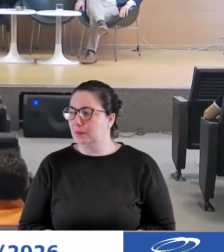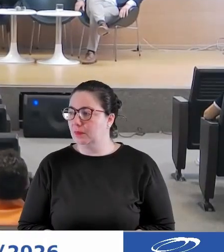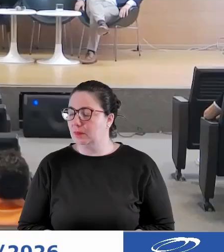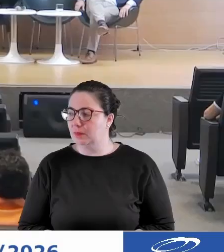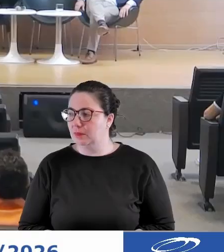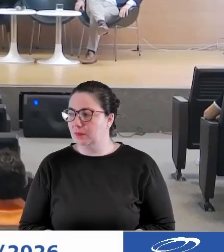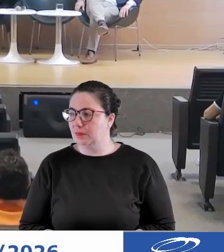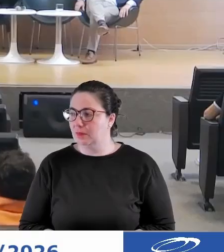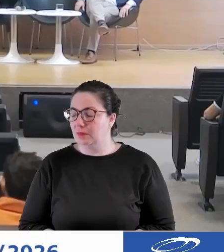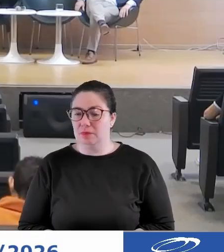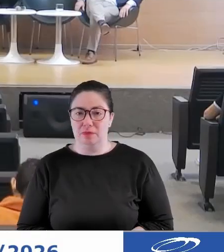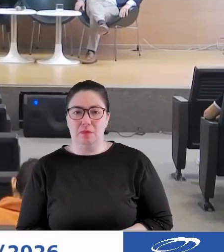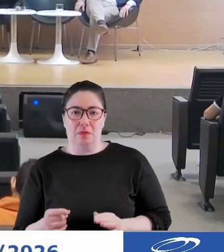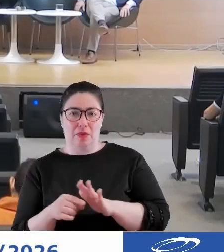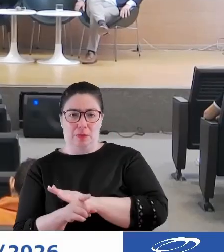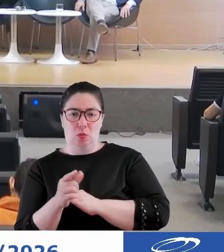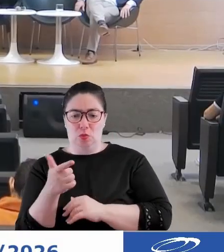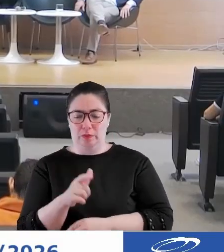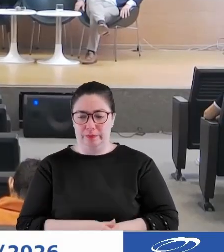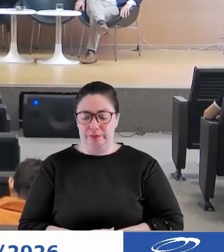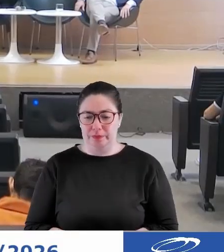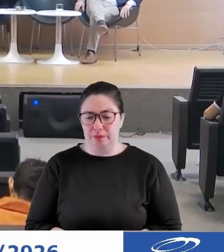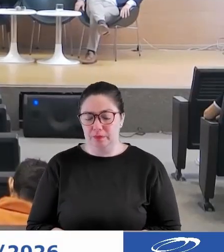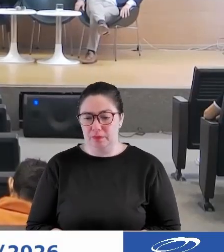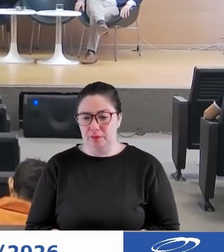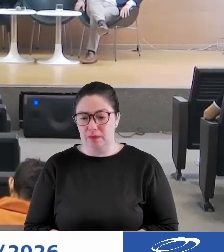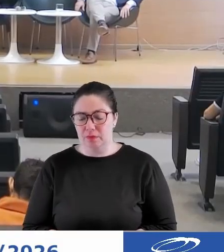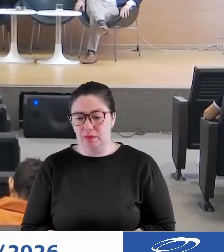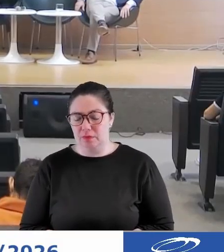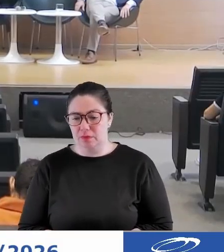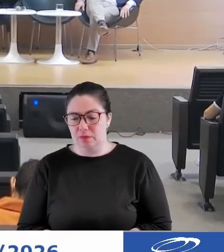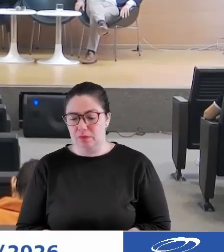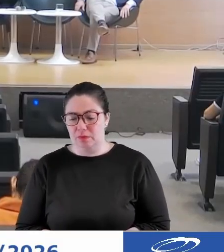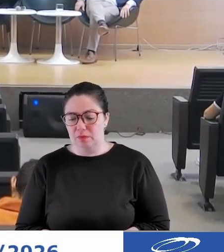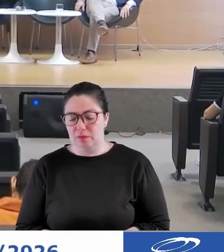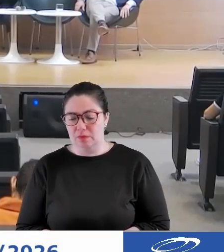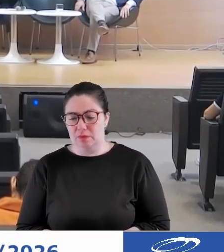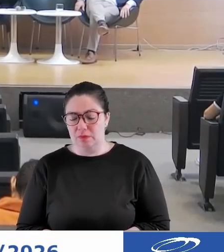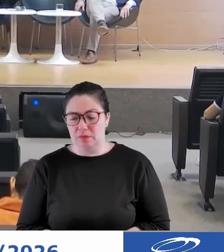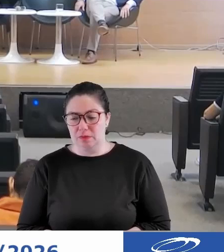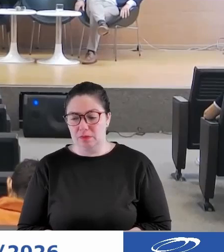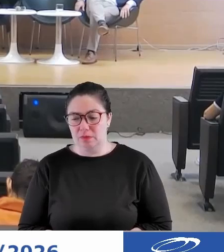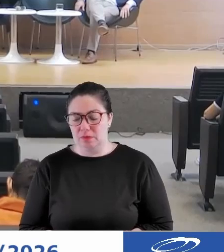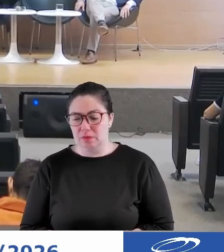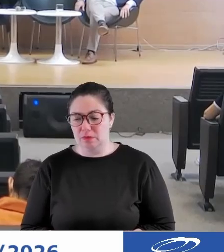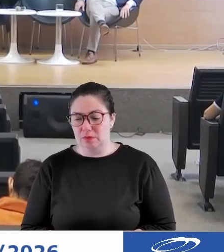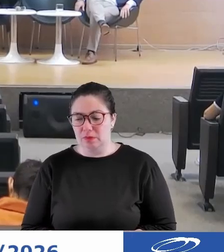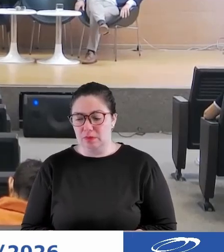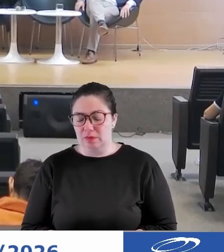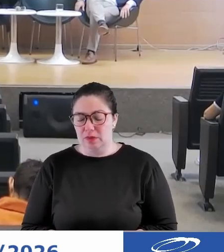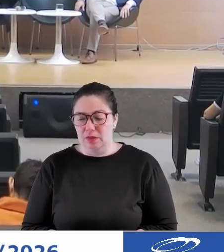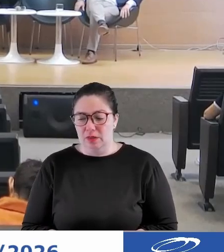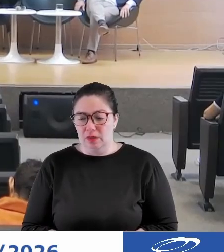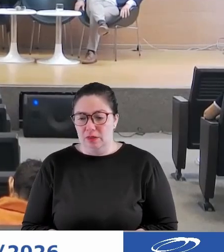There's another question. Have you explored the concentration of antibiotics in other body tissues by